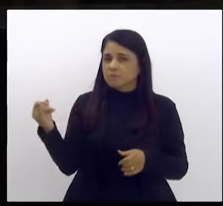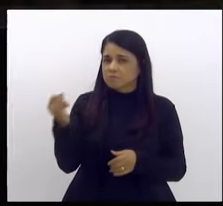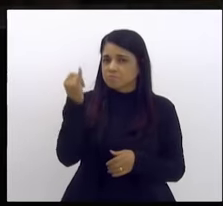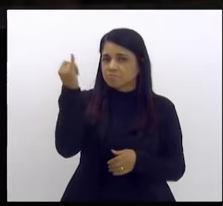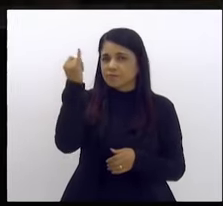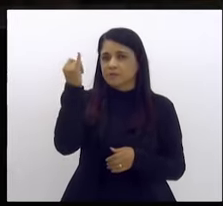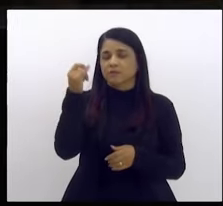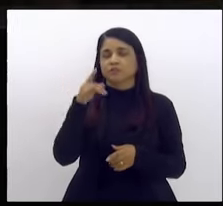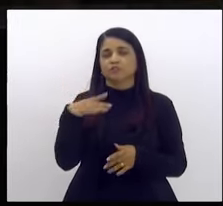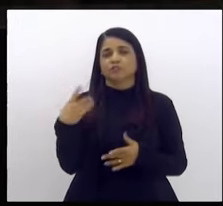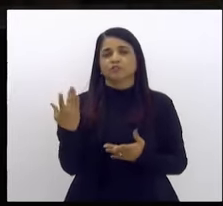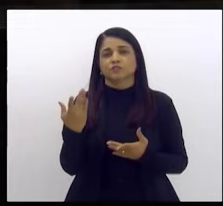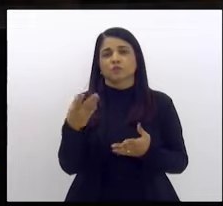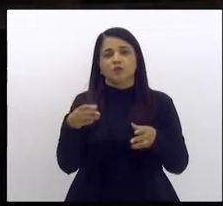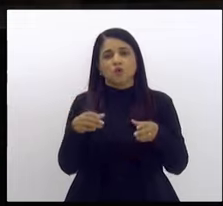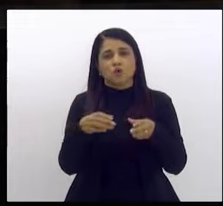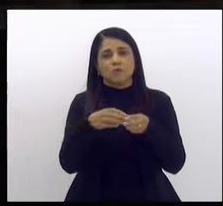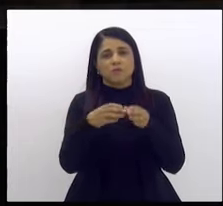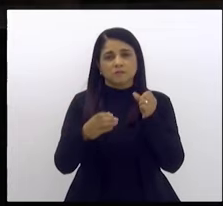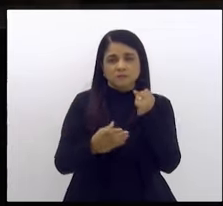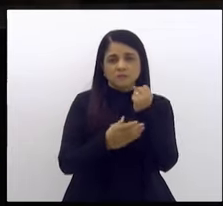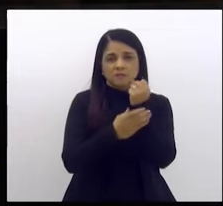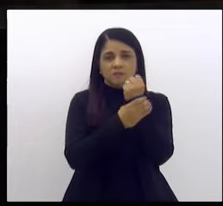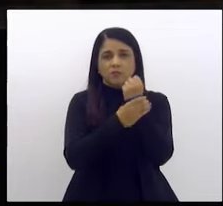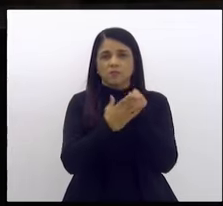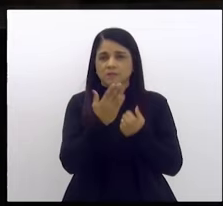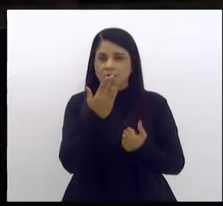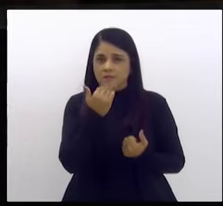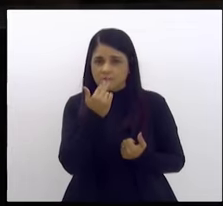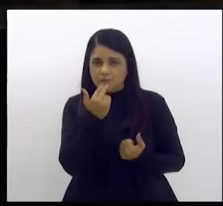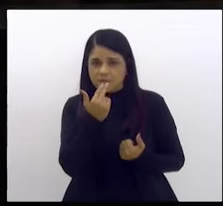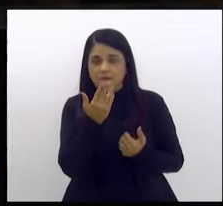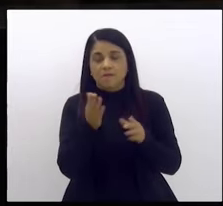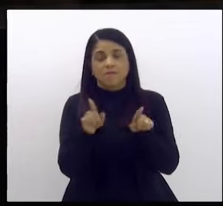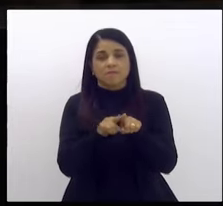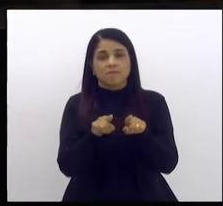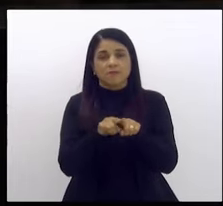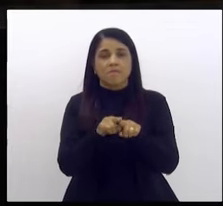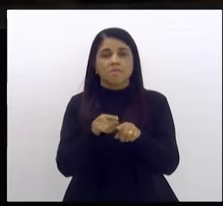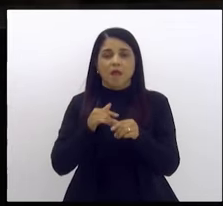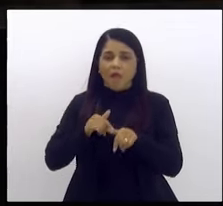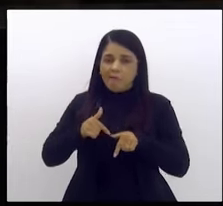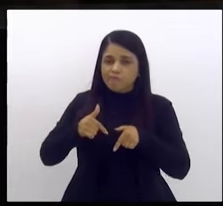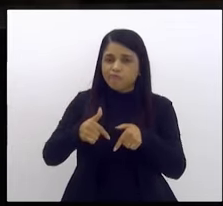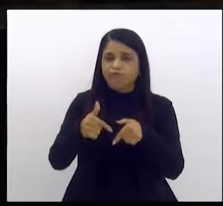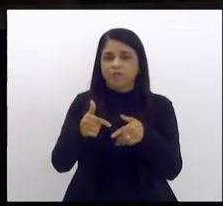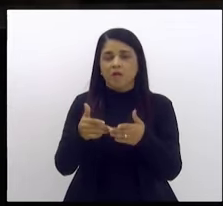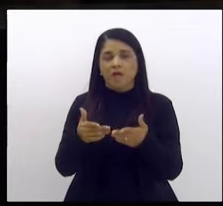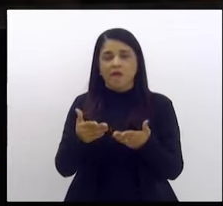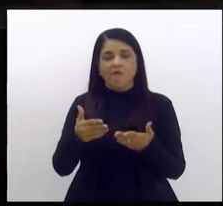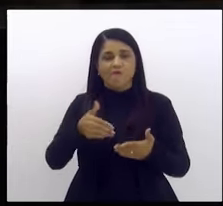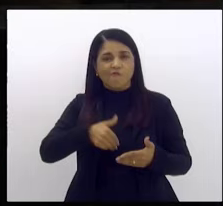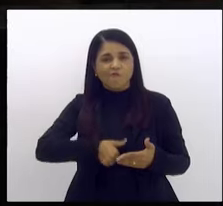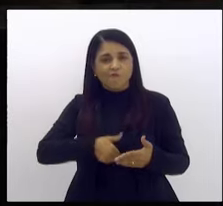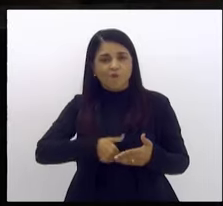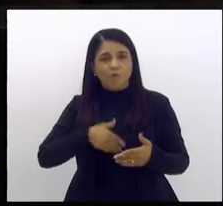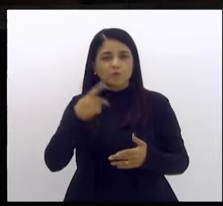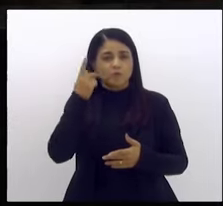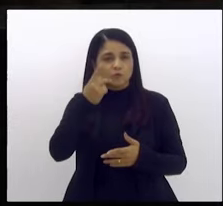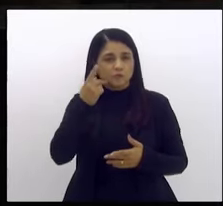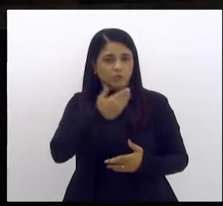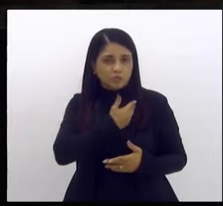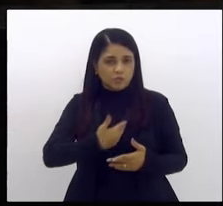a Comissão de Segurança Alimentar, para que a gente possa enfrentar a fome com políticas